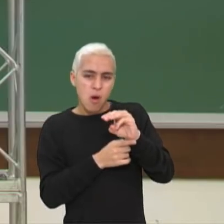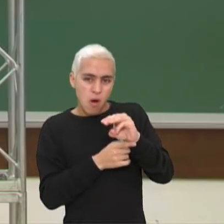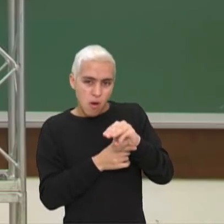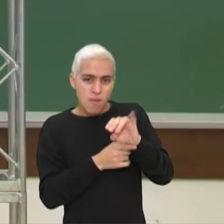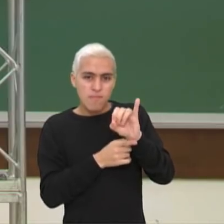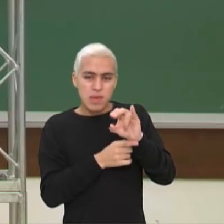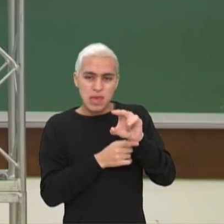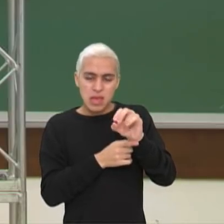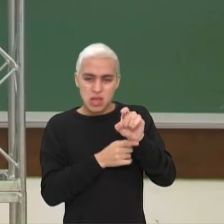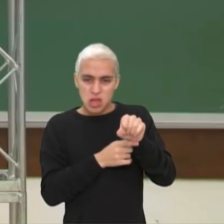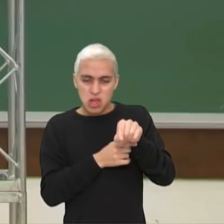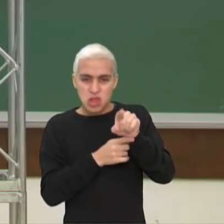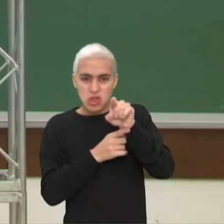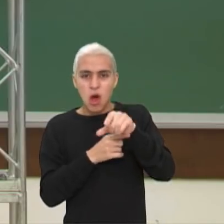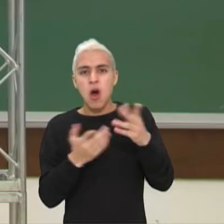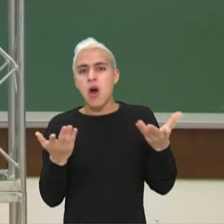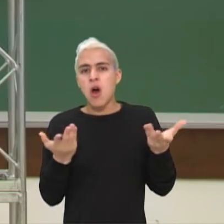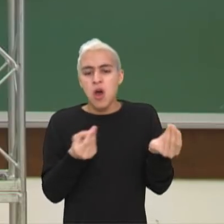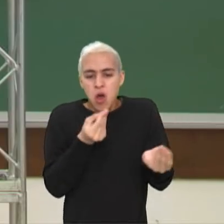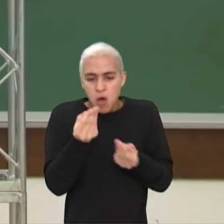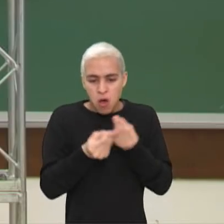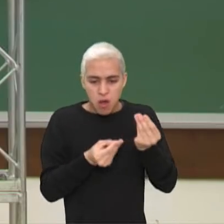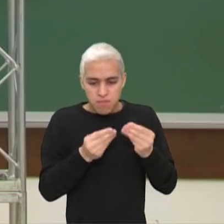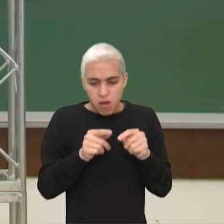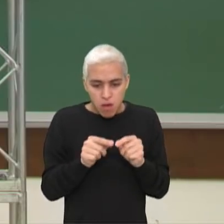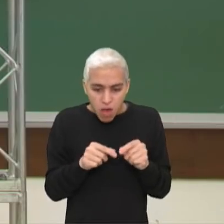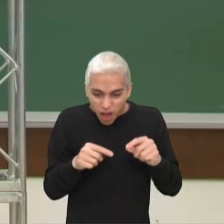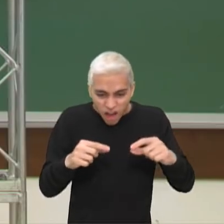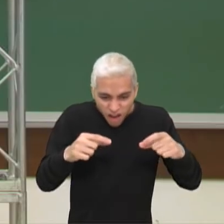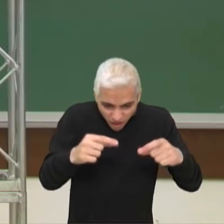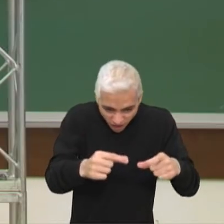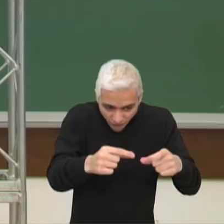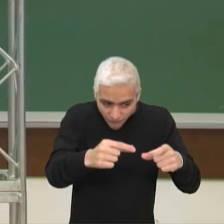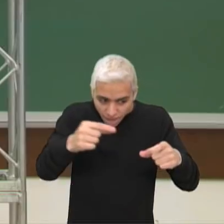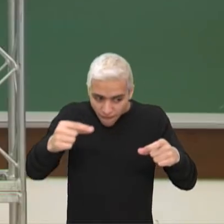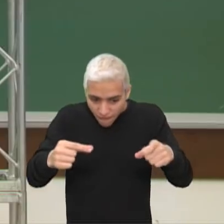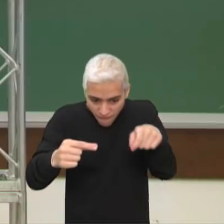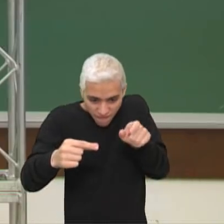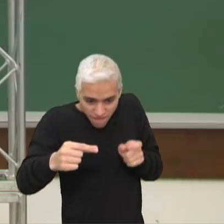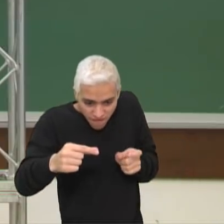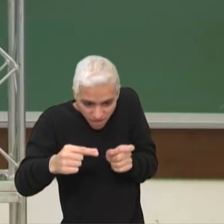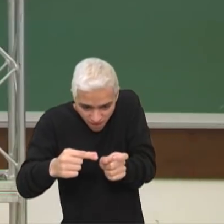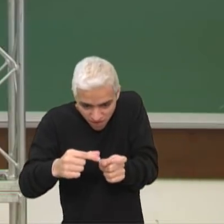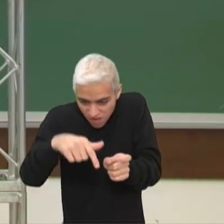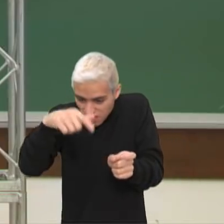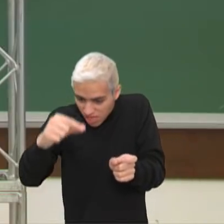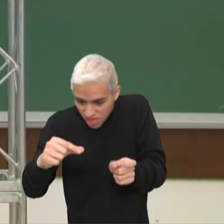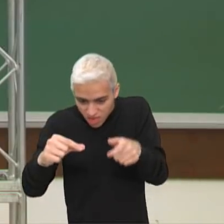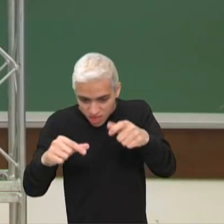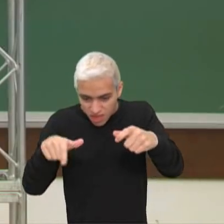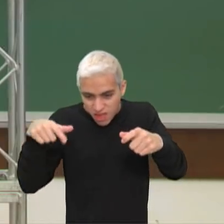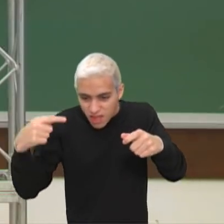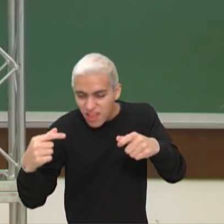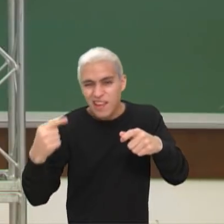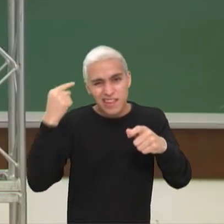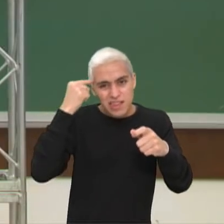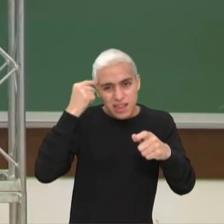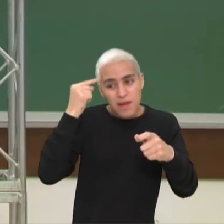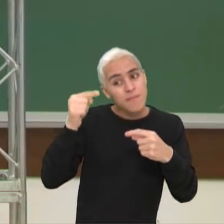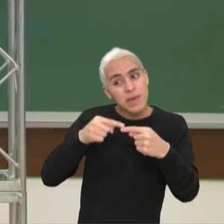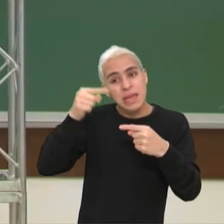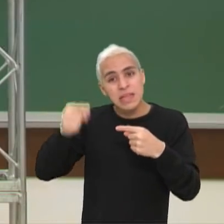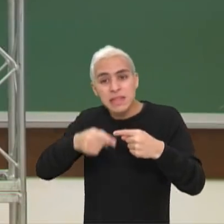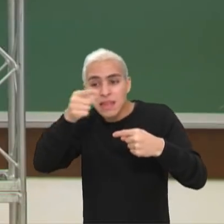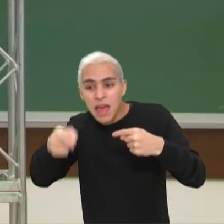também, você está pensando ali naquele momento, na qual peça que você vai poder jogar. Você joga já pensando numa jogada lá na frente. Então, essa parte